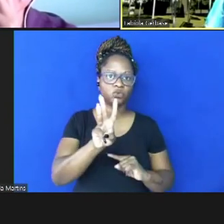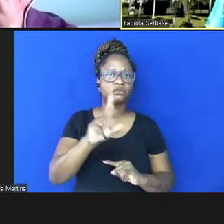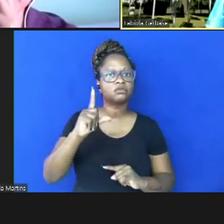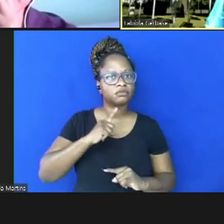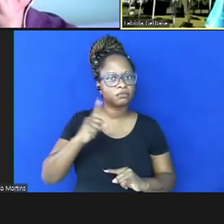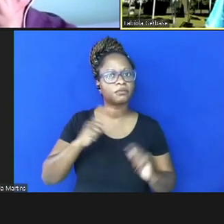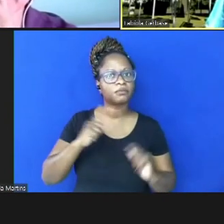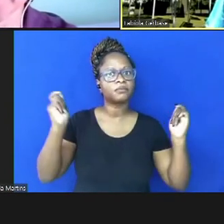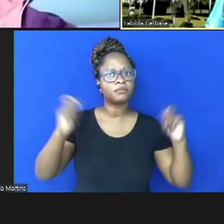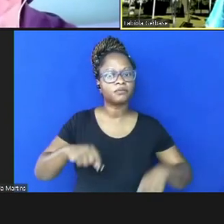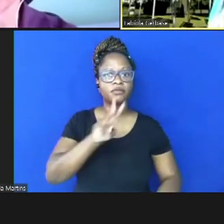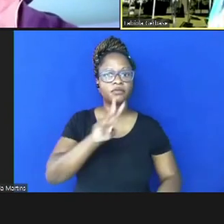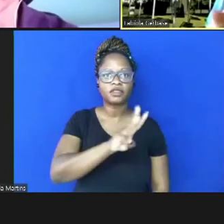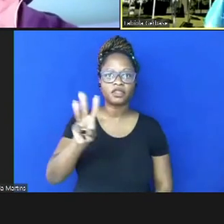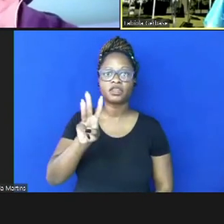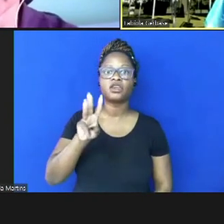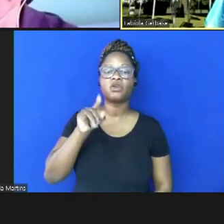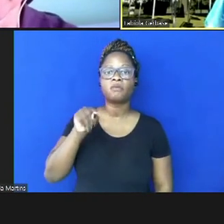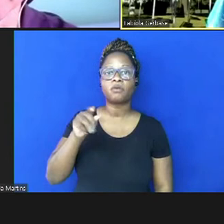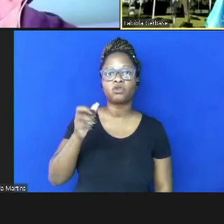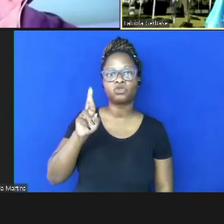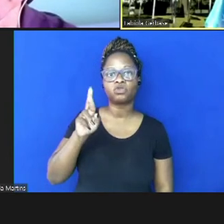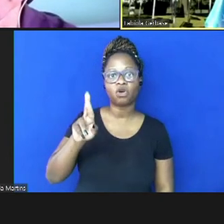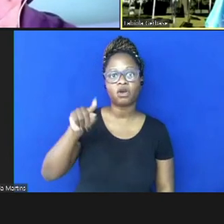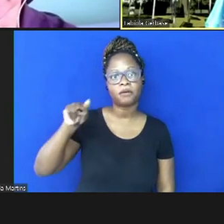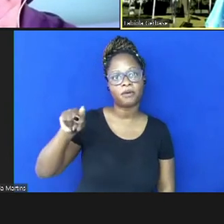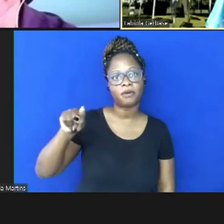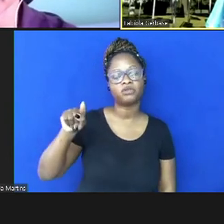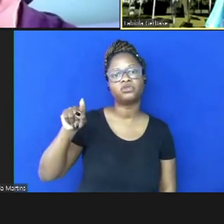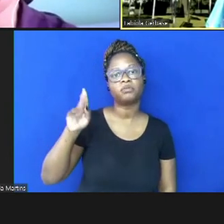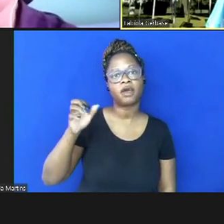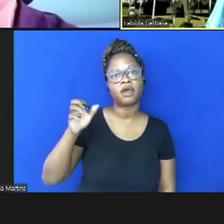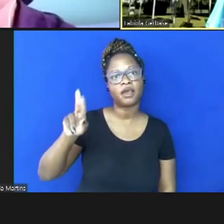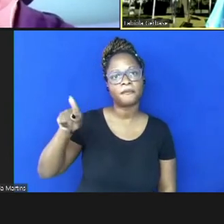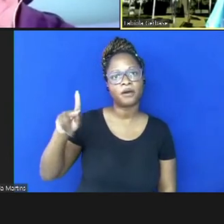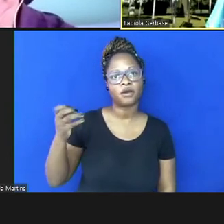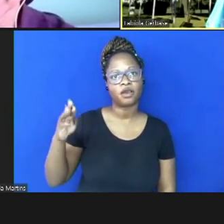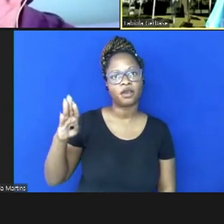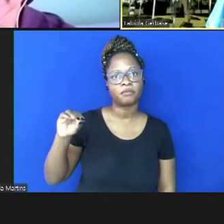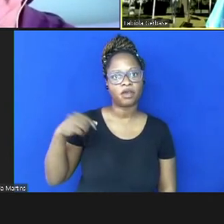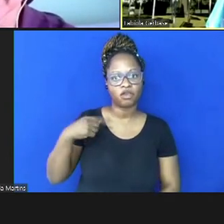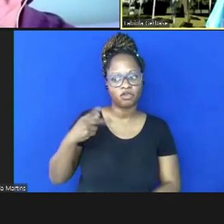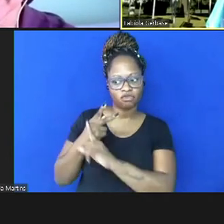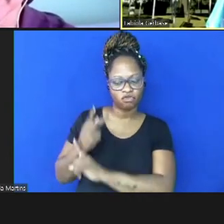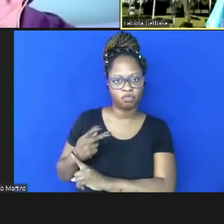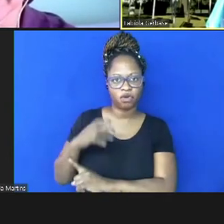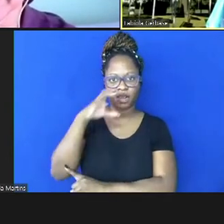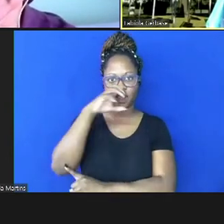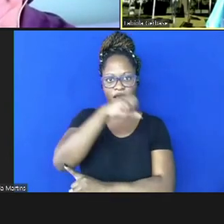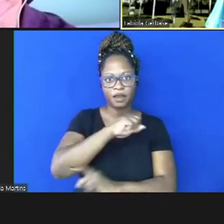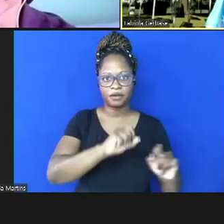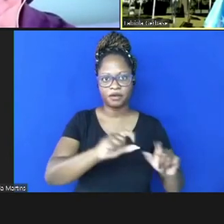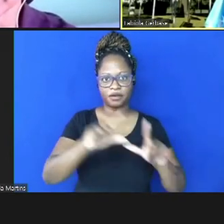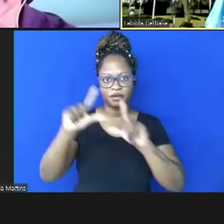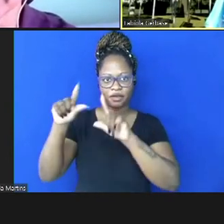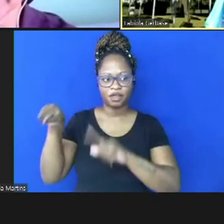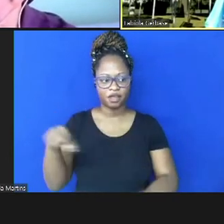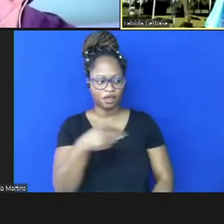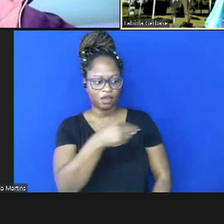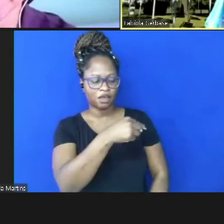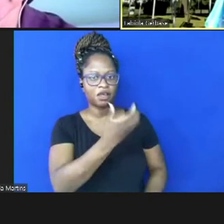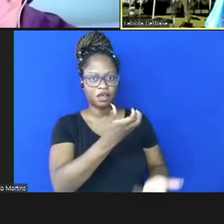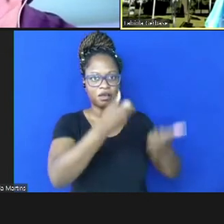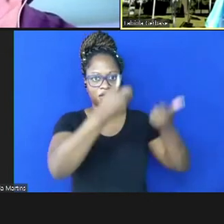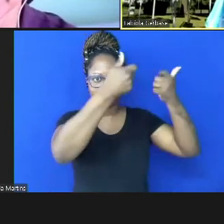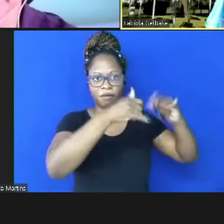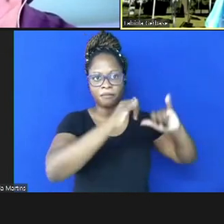é dad.org.br/epos. Vou procurar aqui rapidamente, posso até passar depois para os colegas da Fiocruz que queiram divulgar